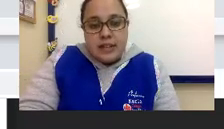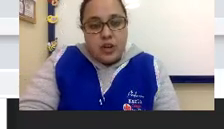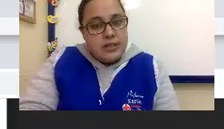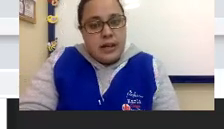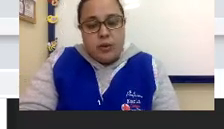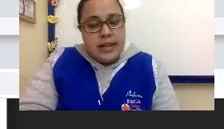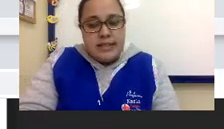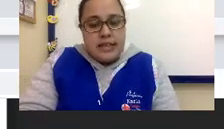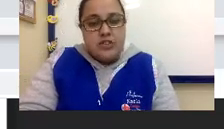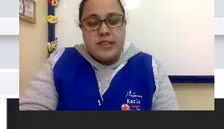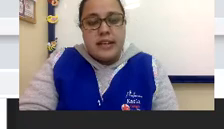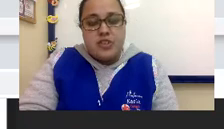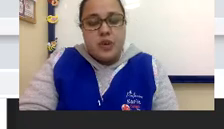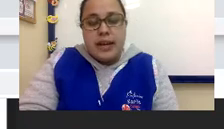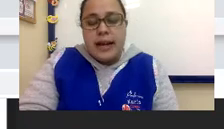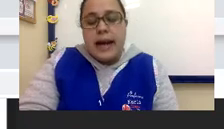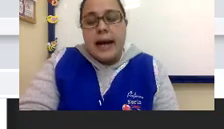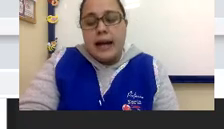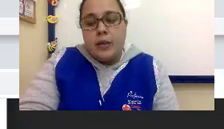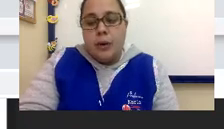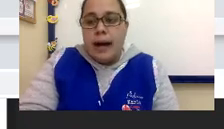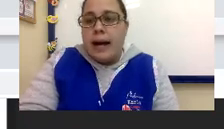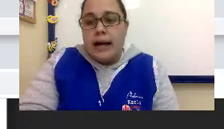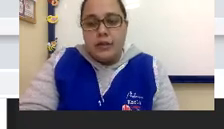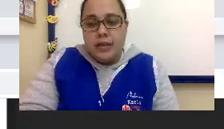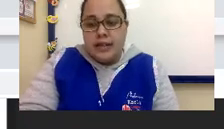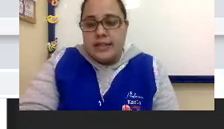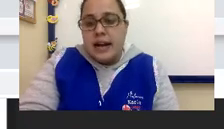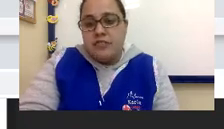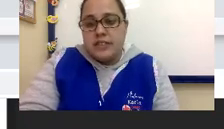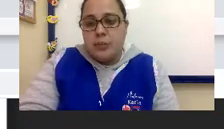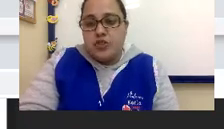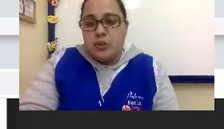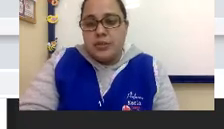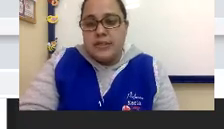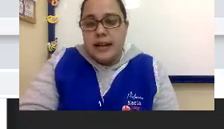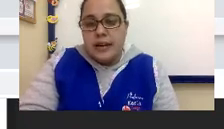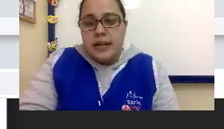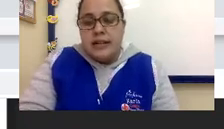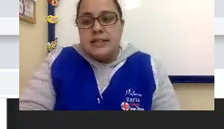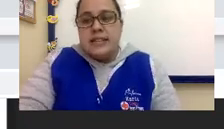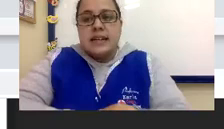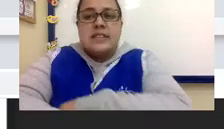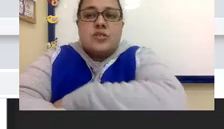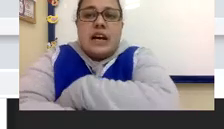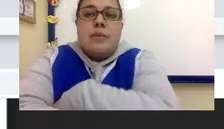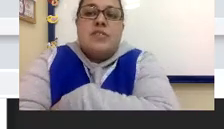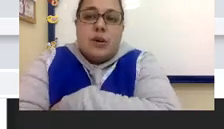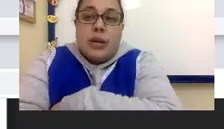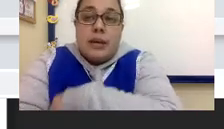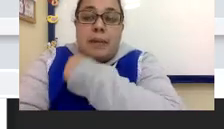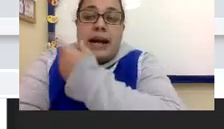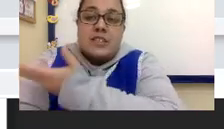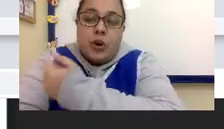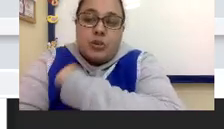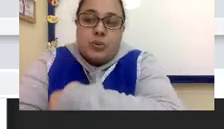Será que só acontece isso? Será que é só a cárie, o mau hálito e as aftas que pode acontecer? Será que vocês sabem me dizer